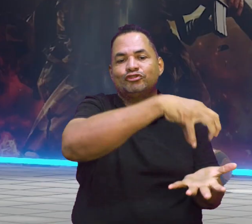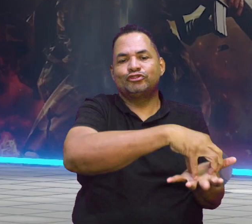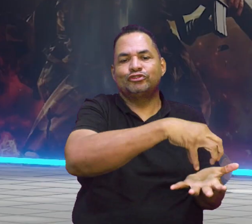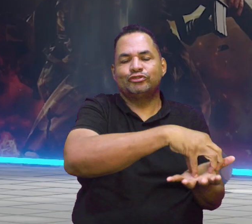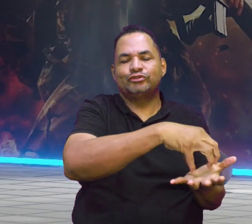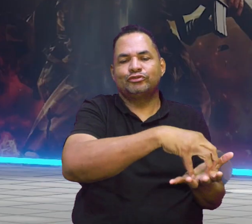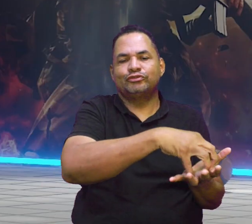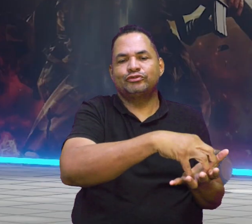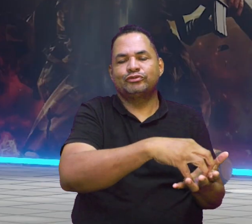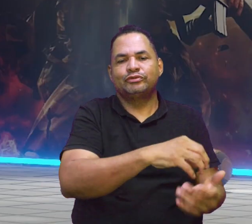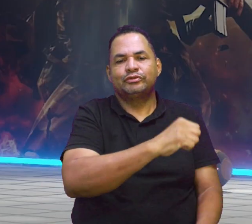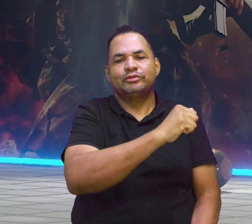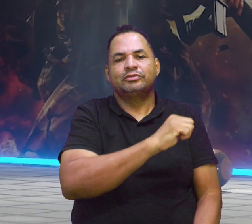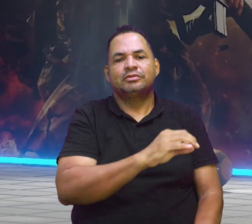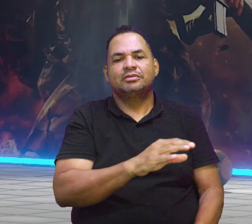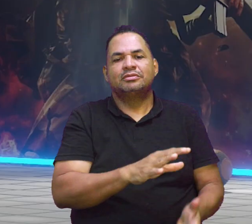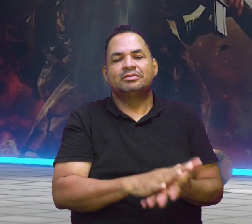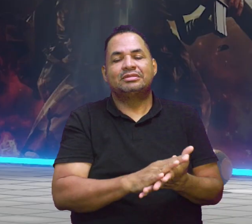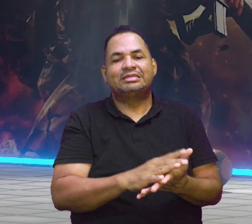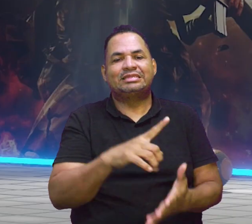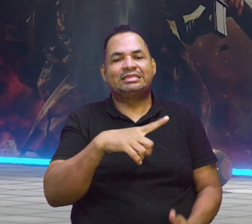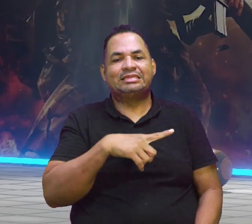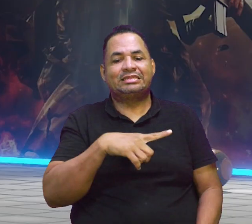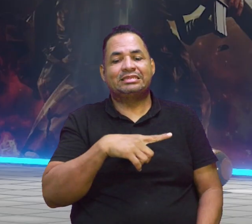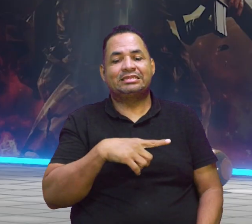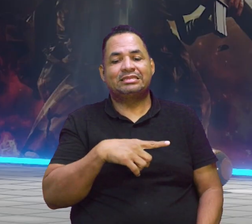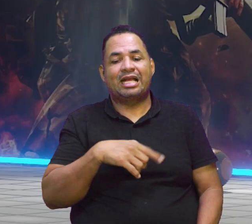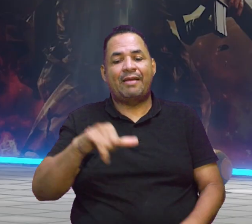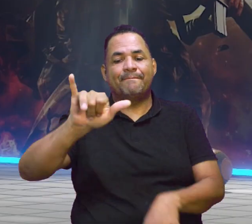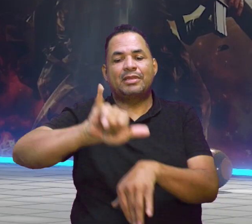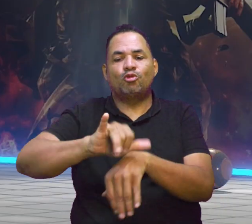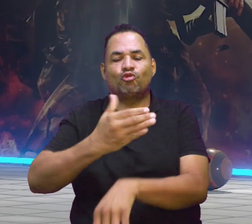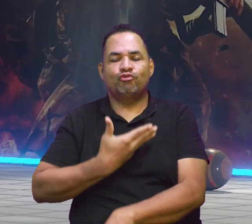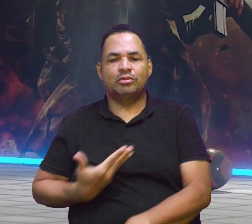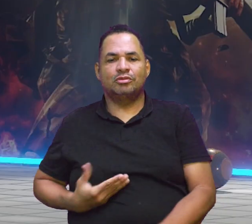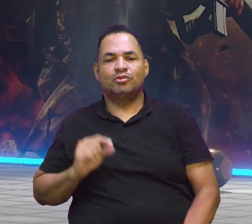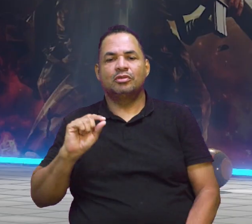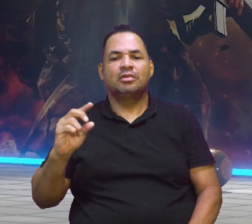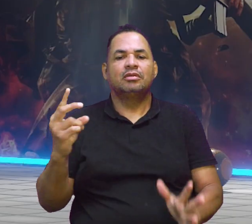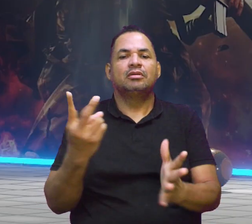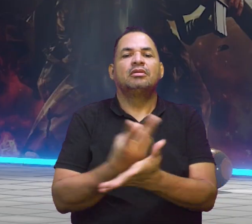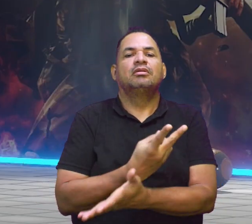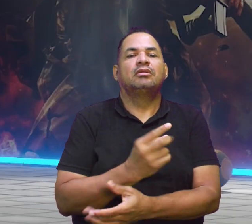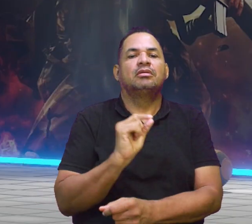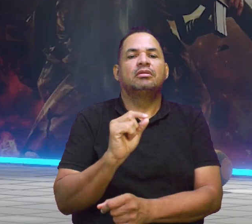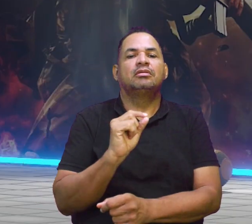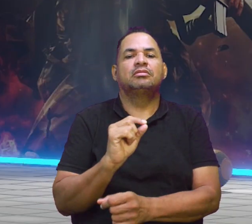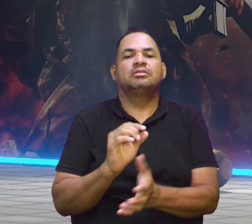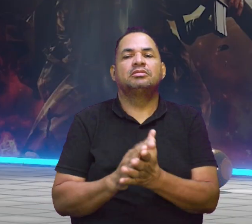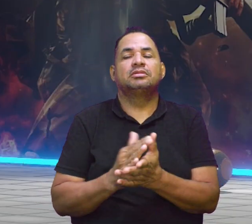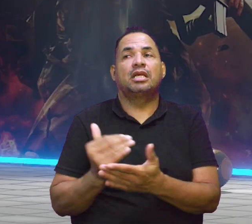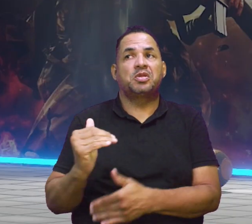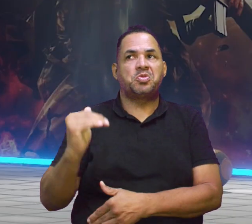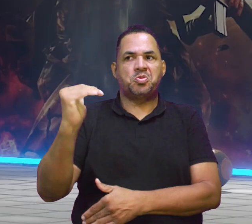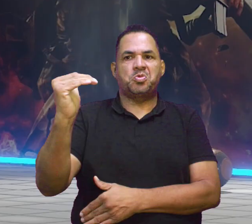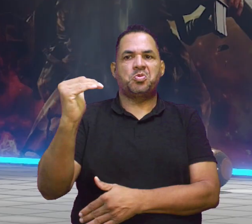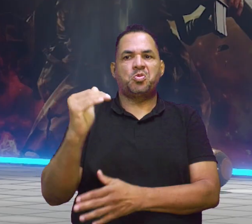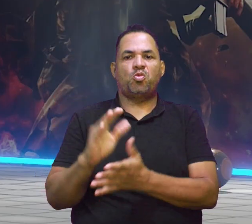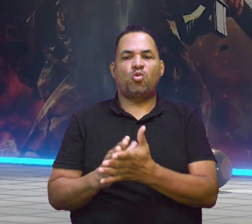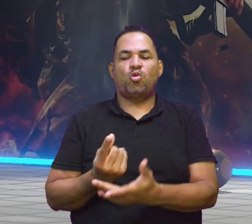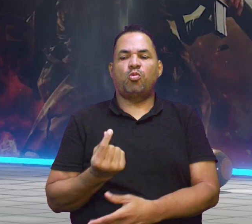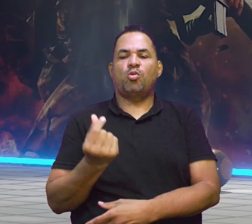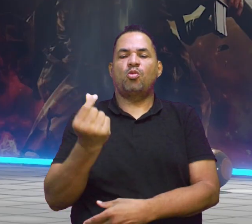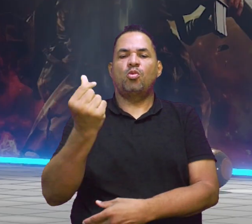o centro era a sede do governo. O que vai acontecer? Essa elite do Rio de Janeiro vai